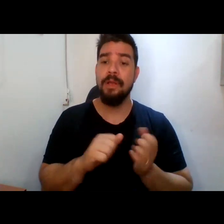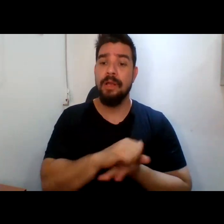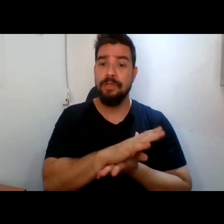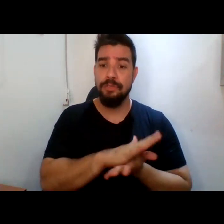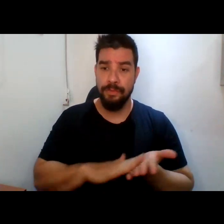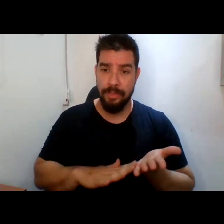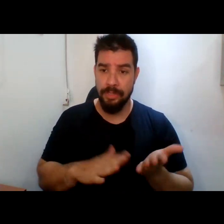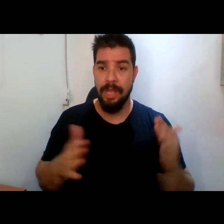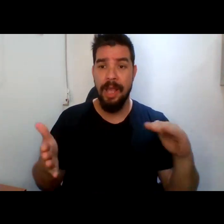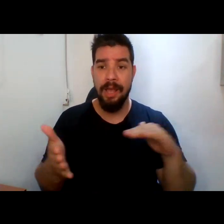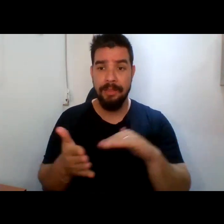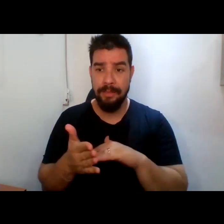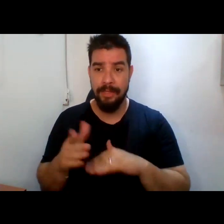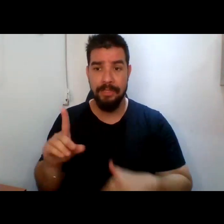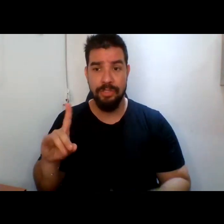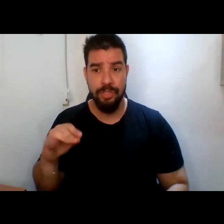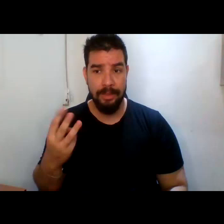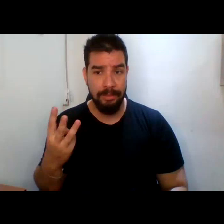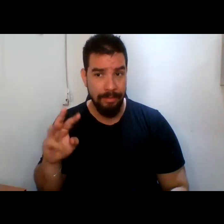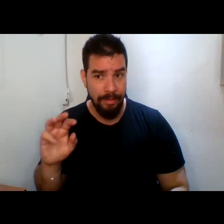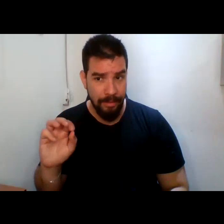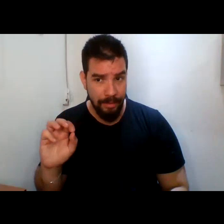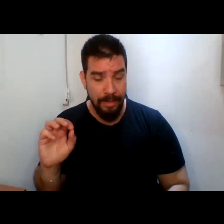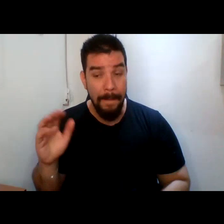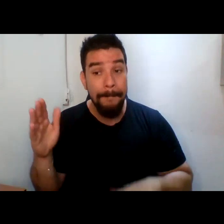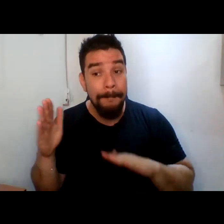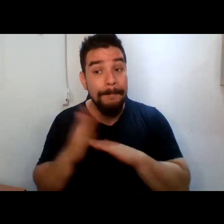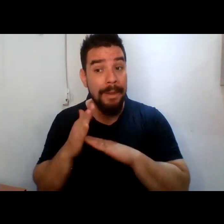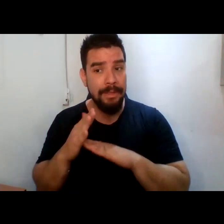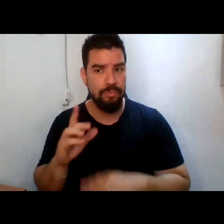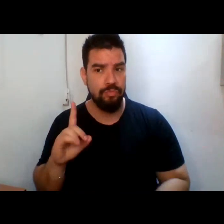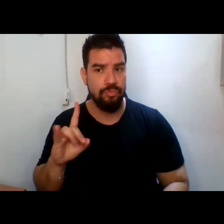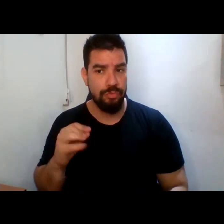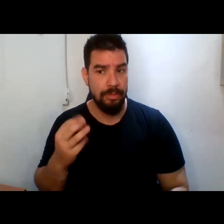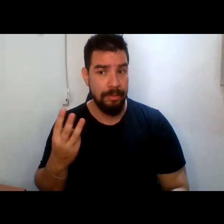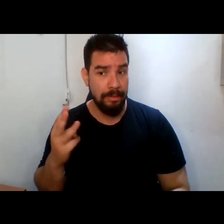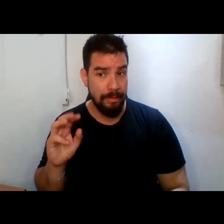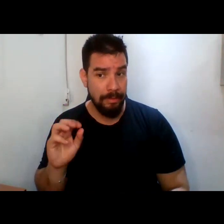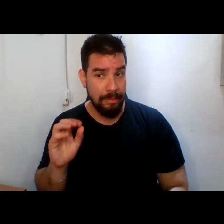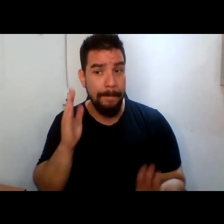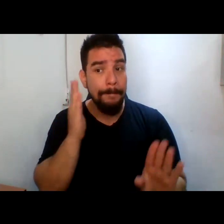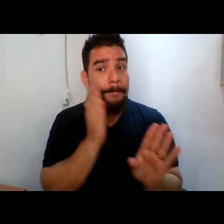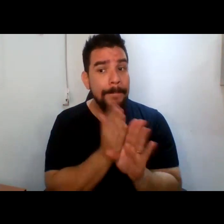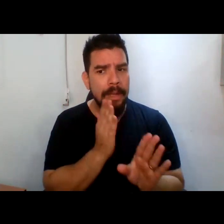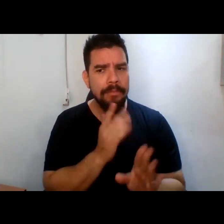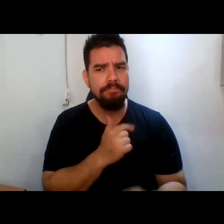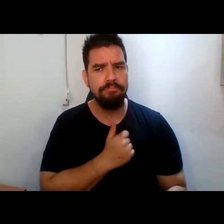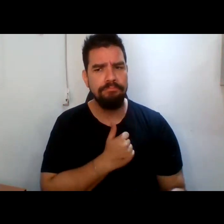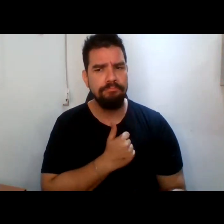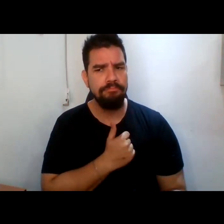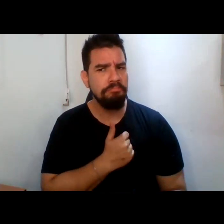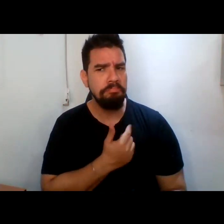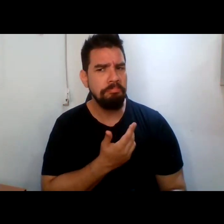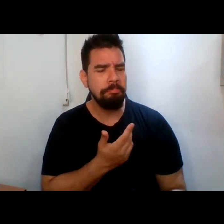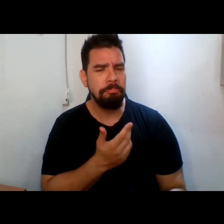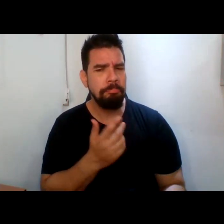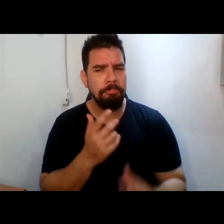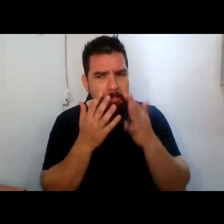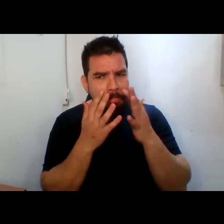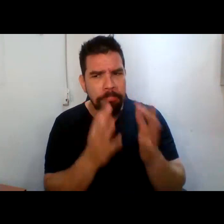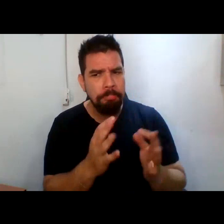dia 30, prazo máximo dia 30. Porém, eu não prestei muita atenção